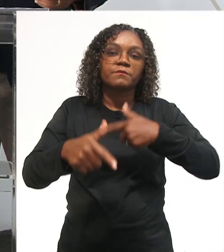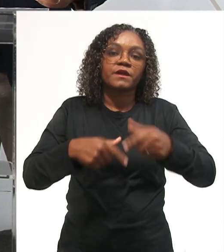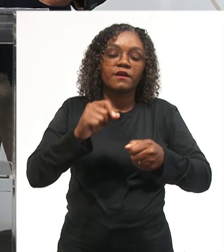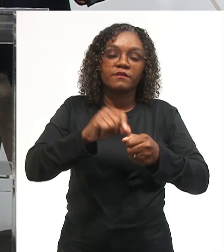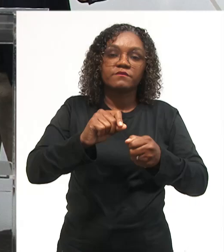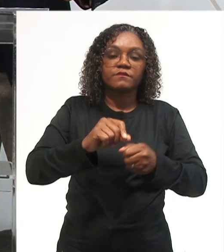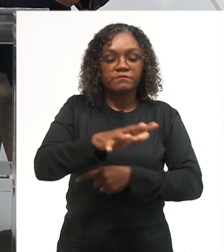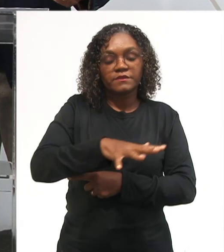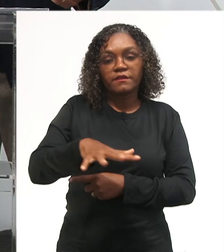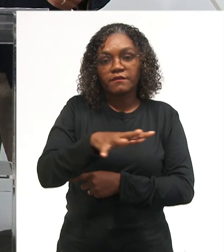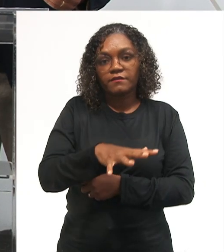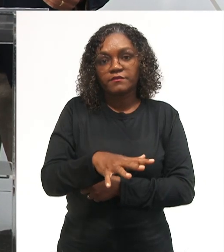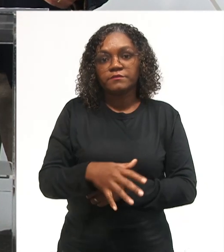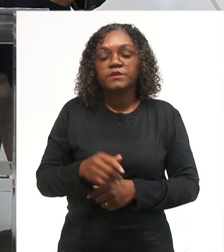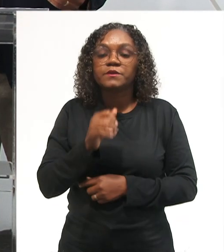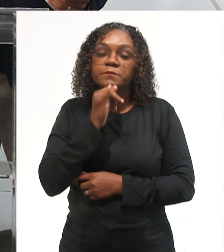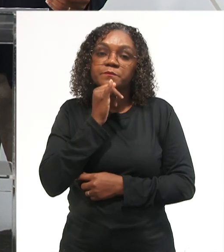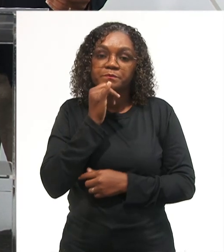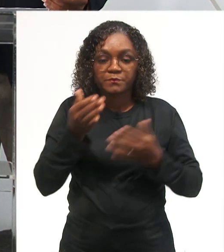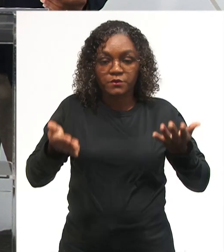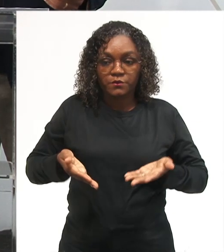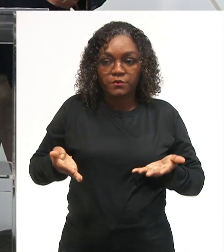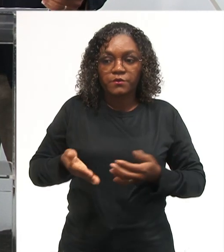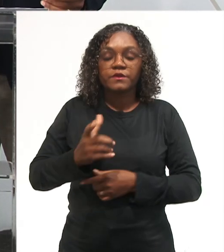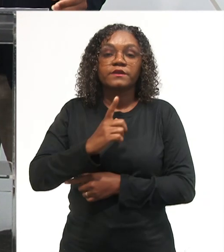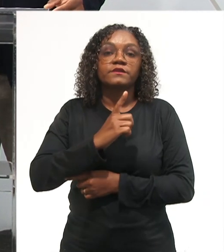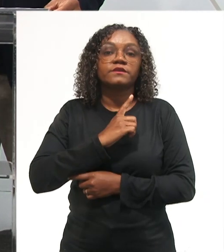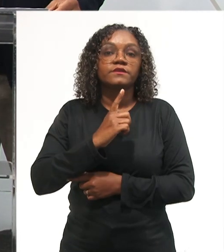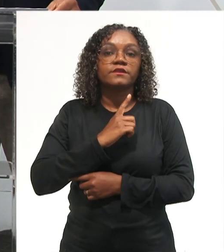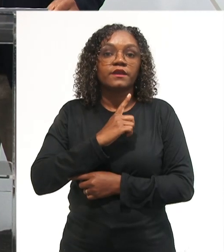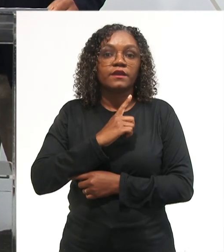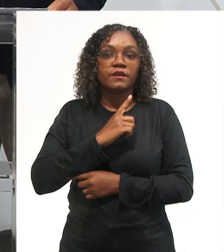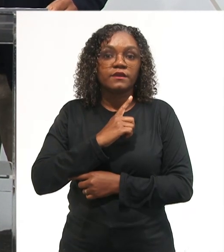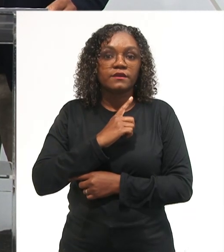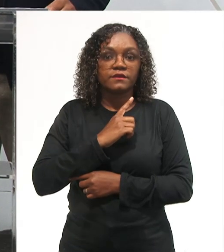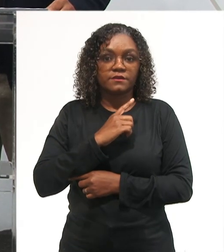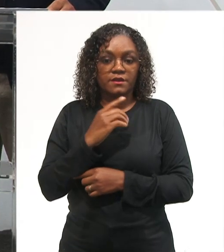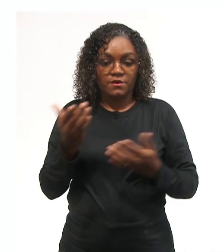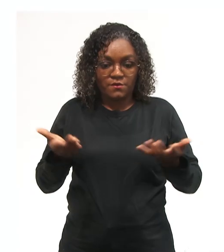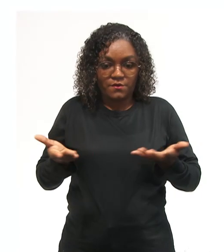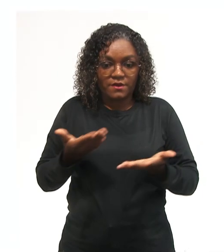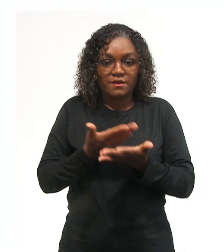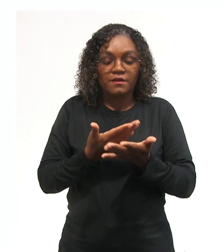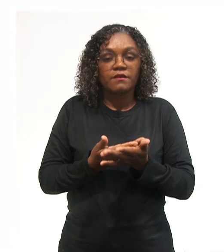exemplo, essa aula ela está disponível graças ao orçamento público.